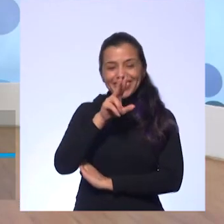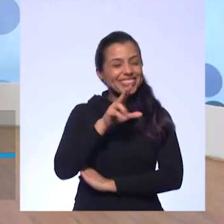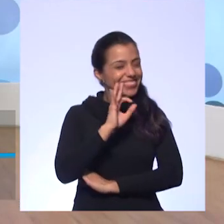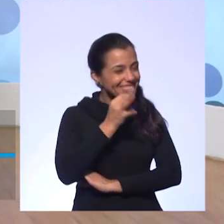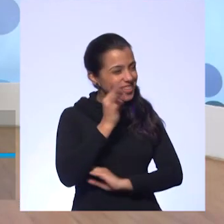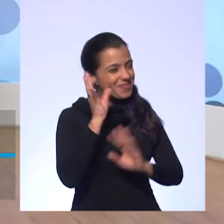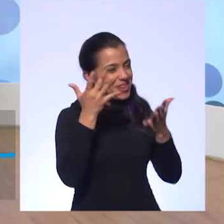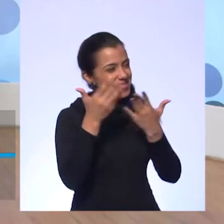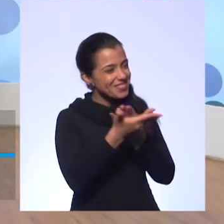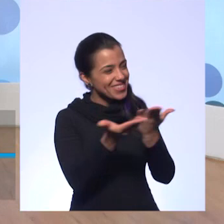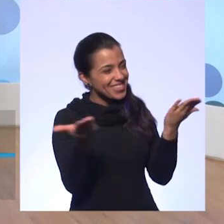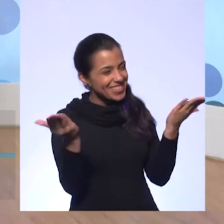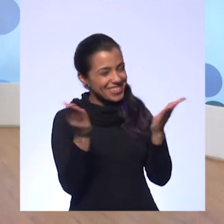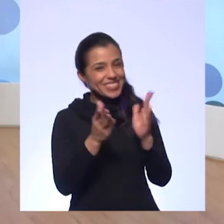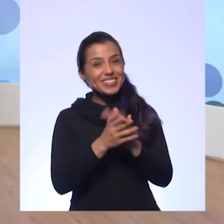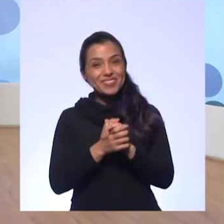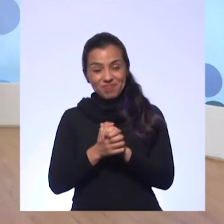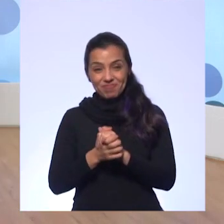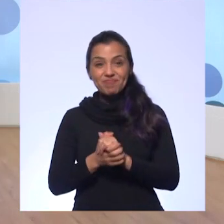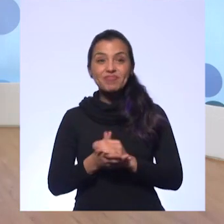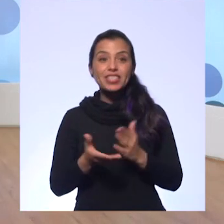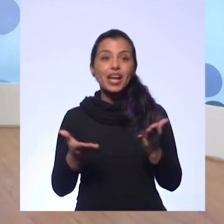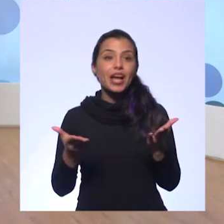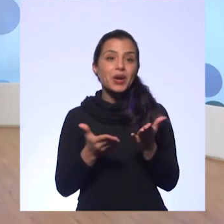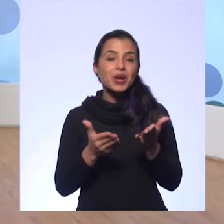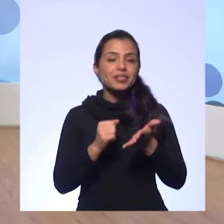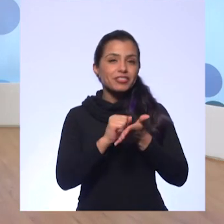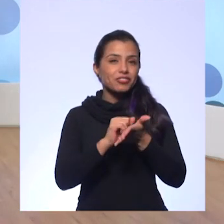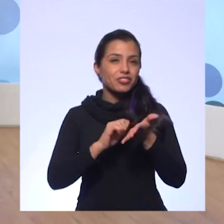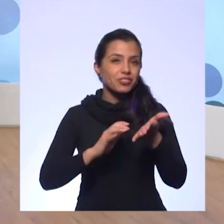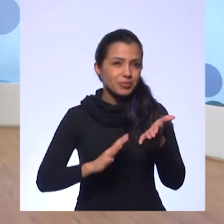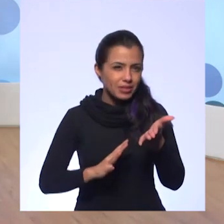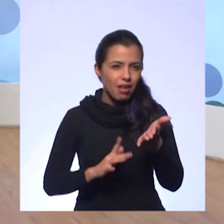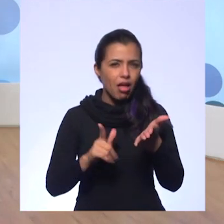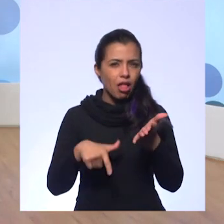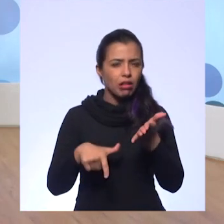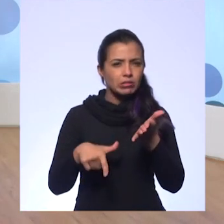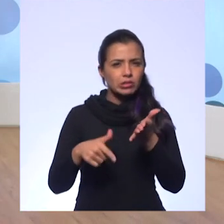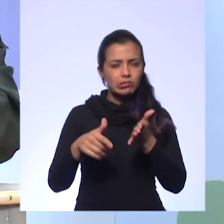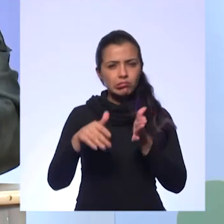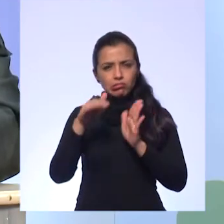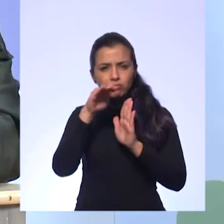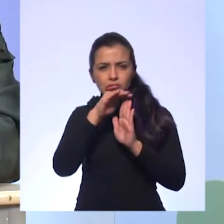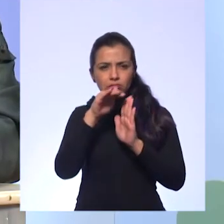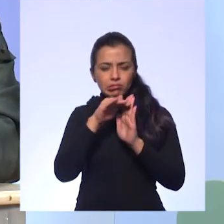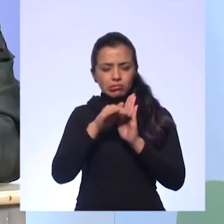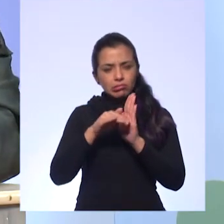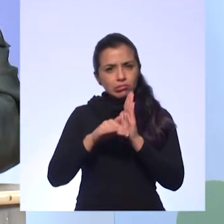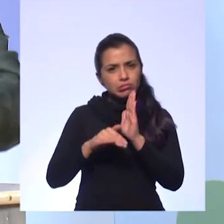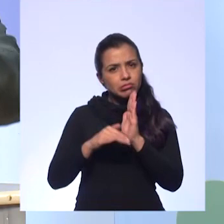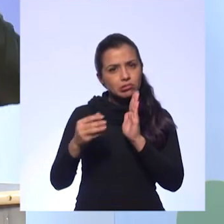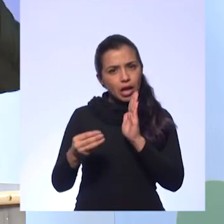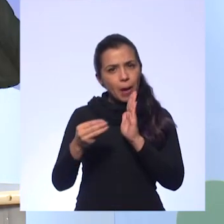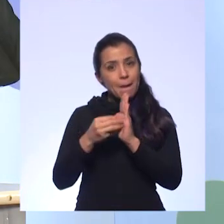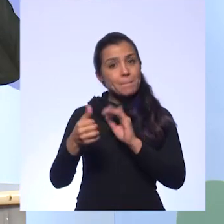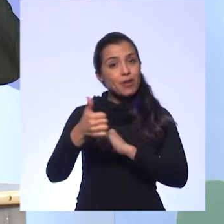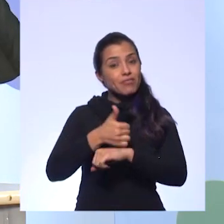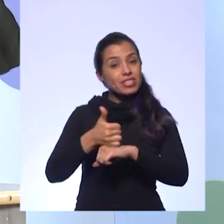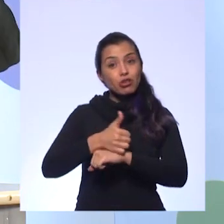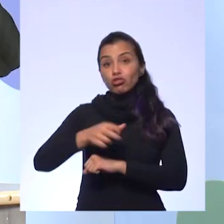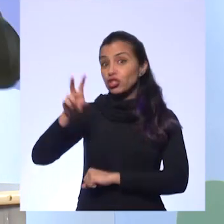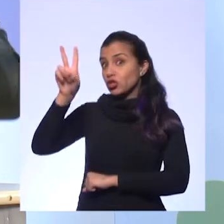agora como a atividade aí é regulamentada, né? A profissão do historiador. Então, parabéns aí